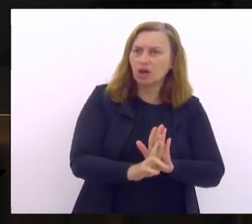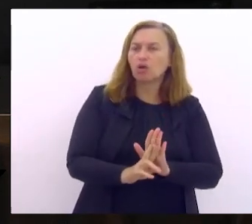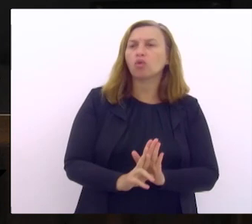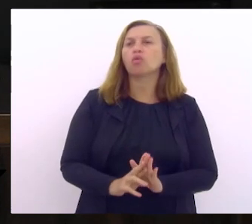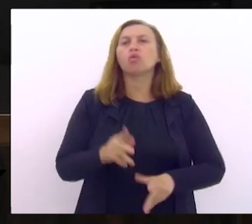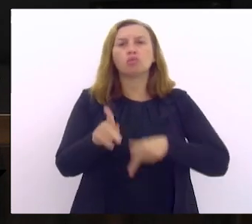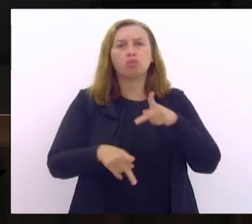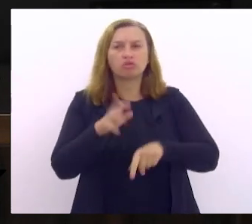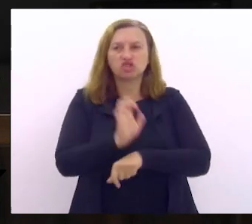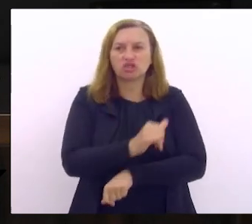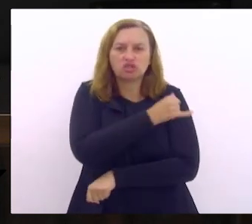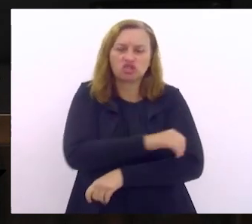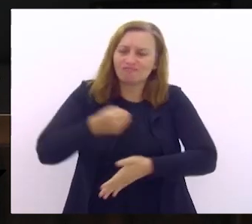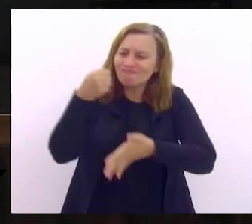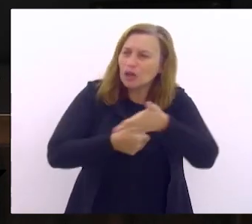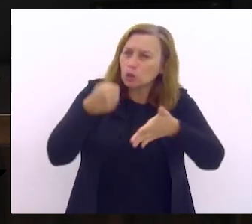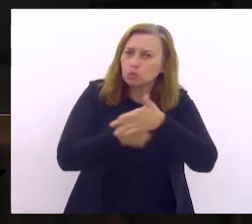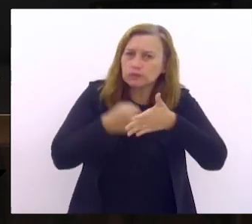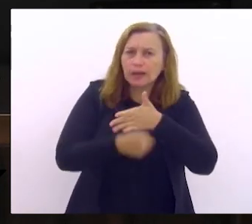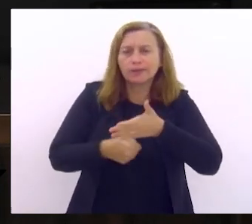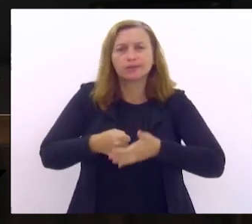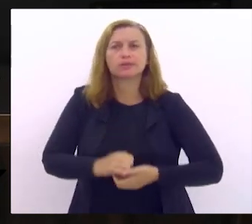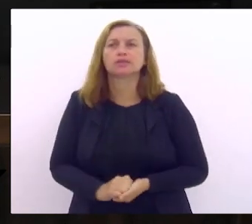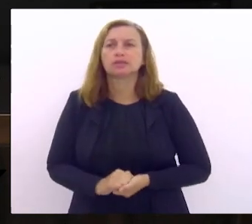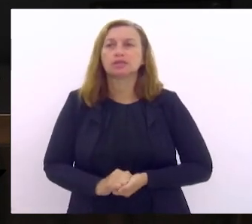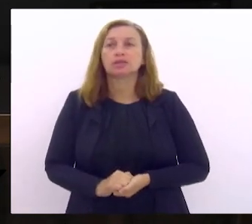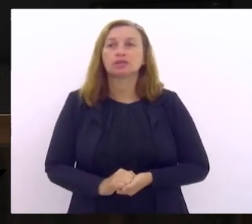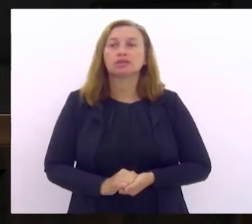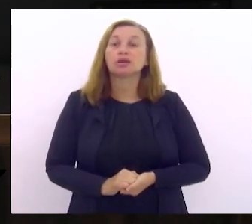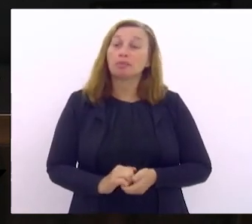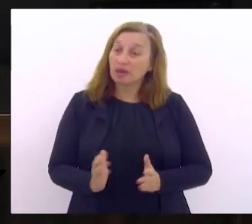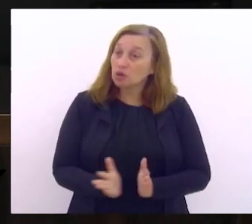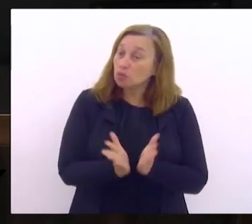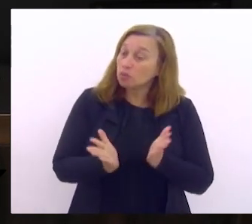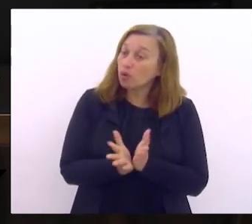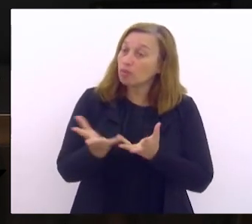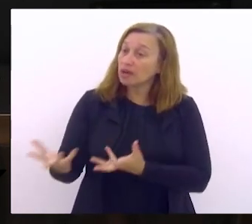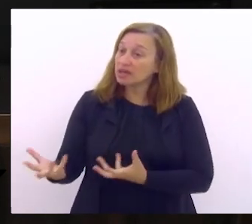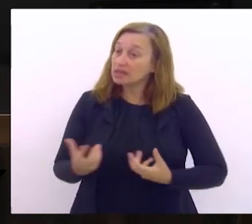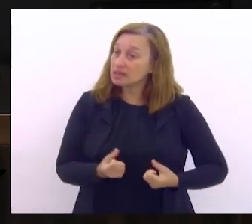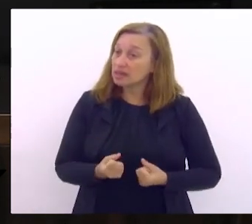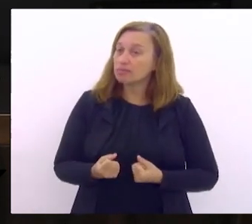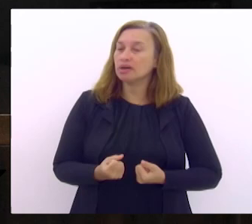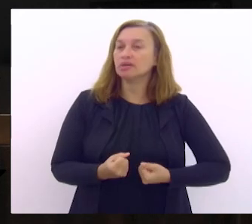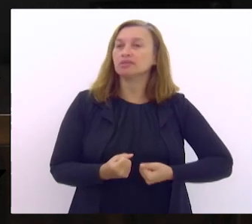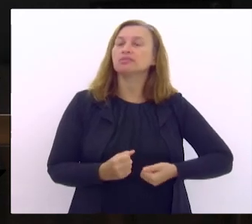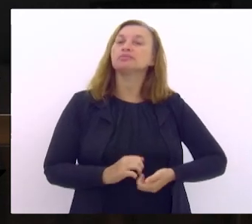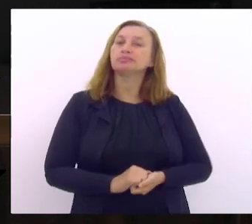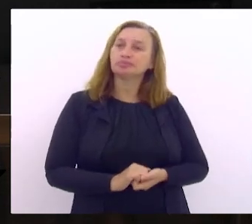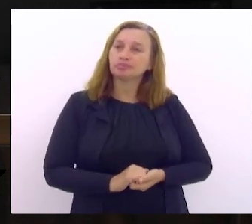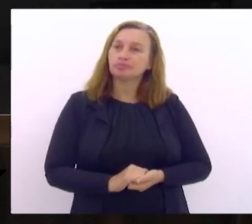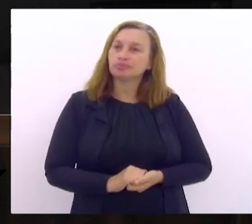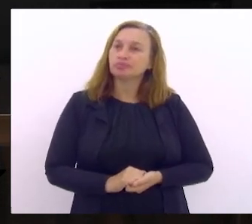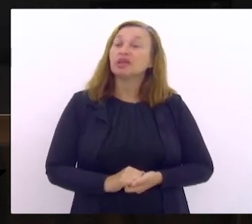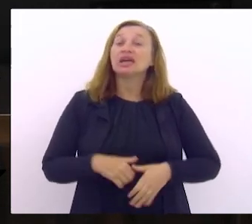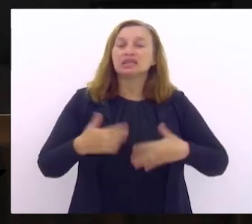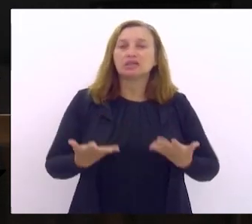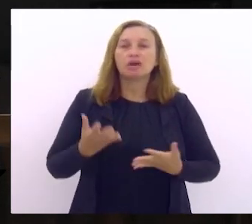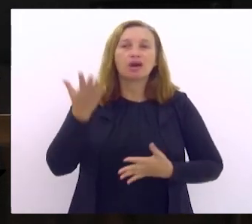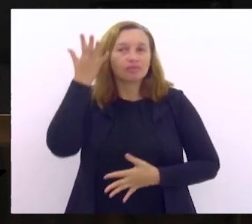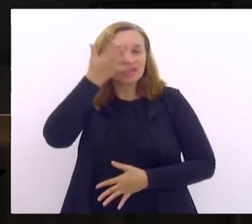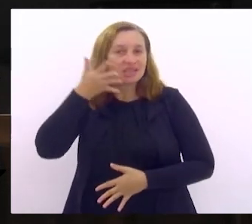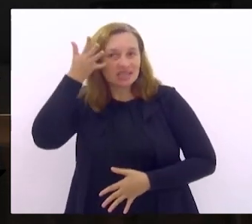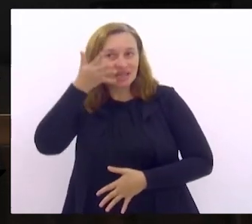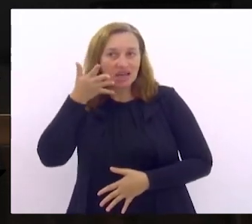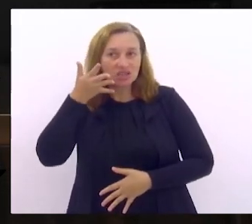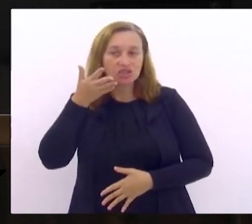Rio de Janeiro e lutar para que o menos favorecido seja sempre beneficiado. Então a mensagem que eu vou deixar para